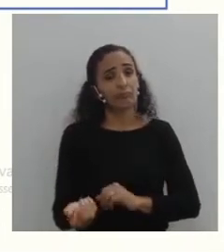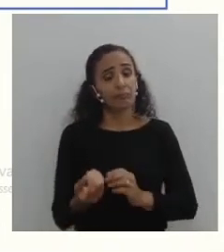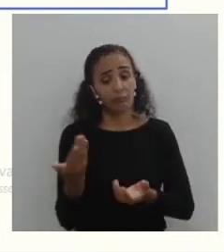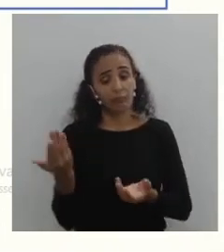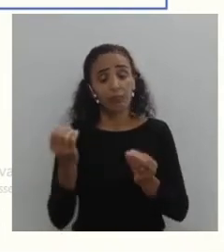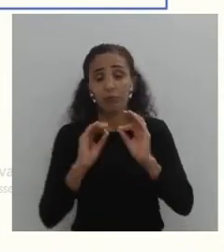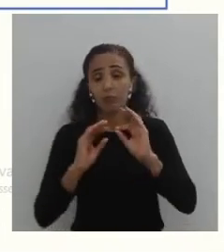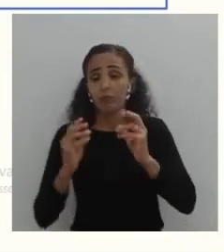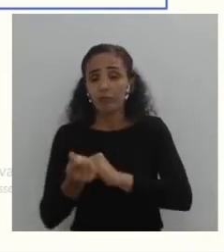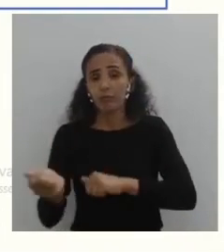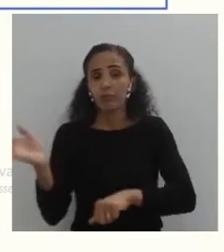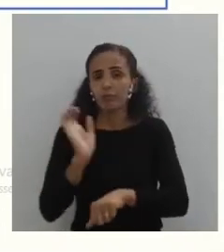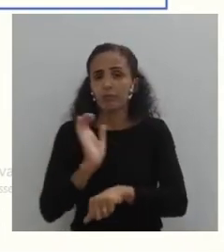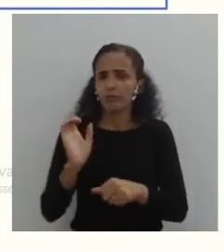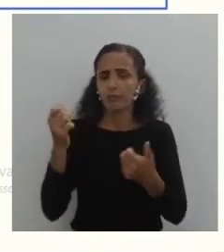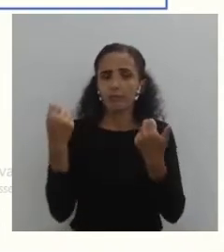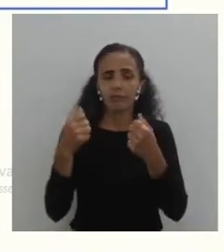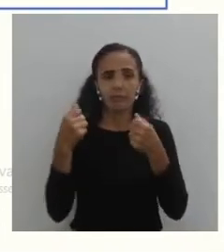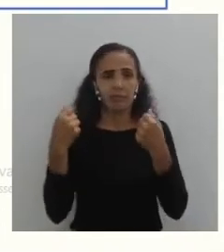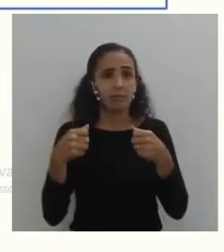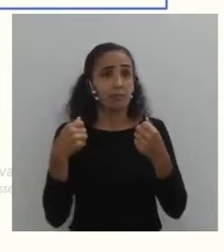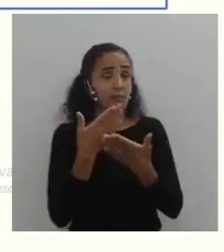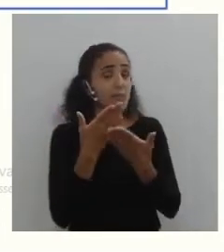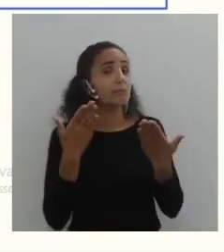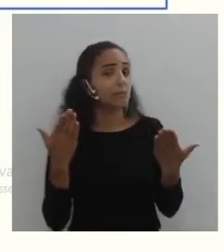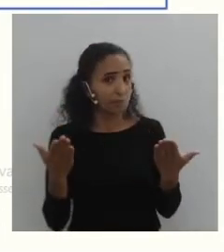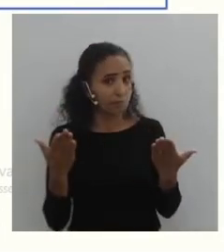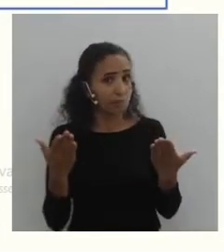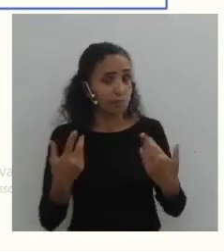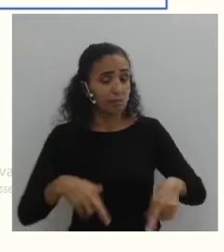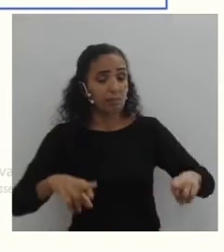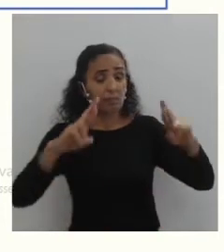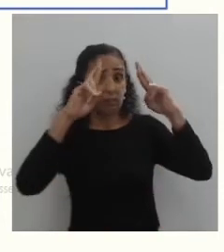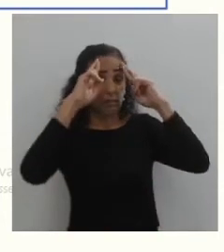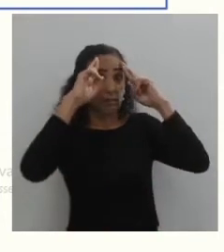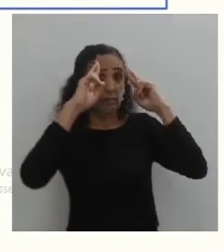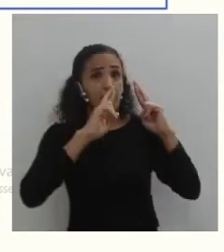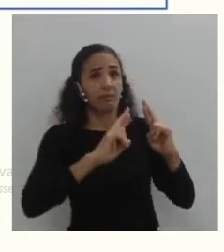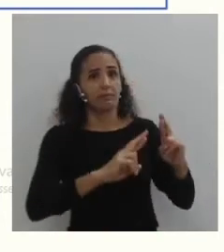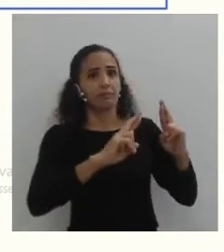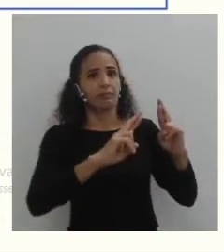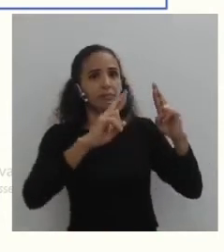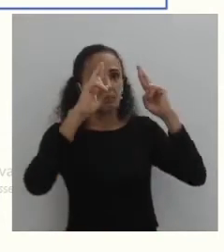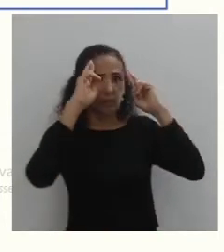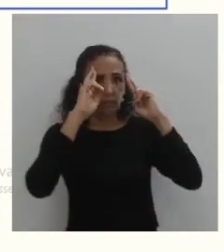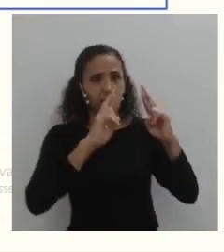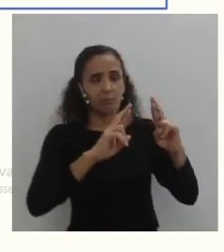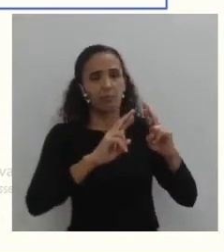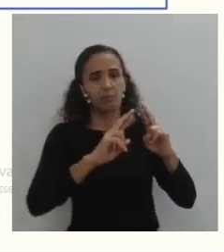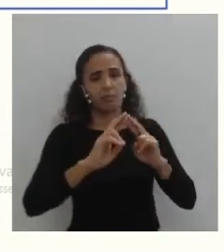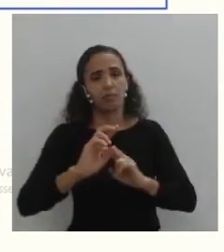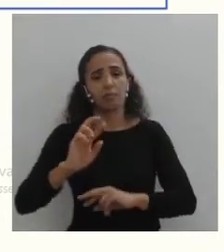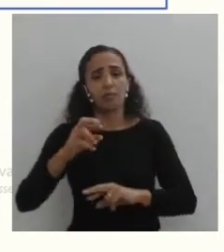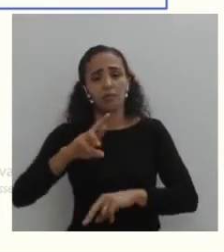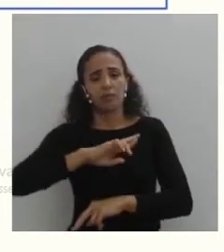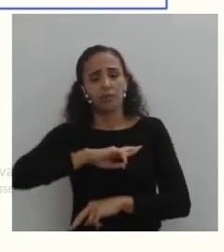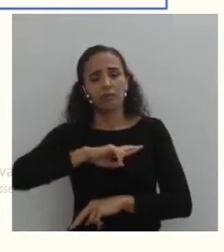deve apenas tolerar, olha esse tolerar entre aspas, a existência de outras religiões, que são às vezes